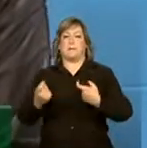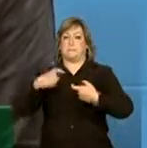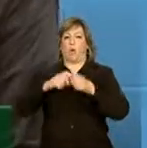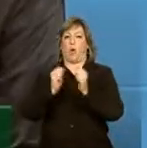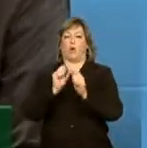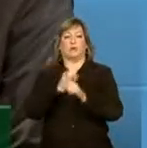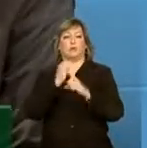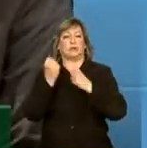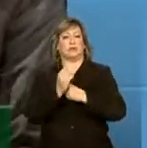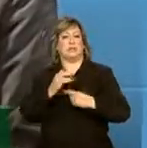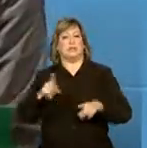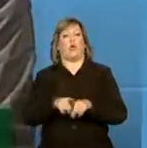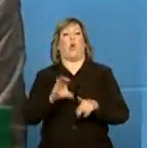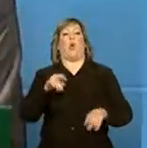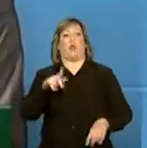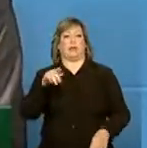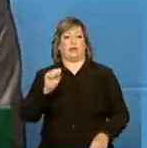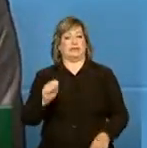com as ONGs também.